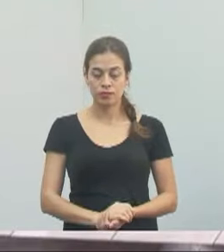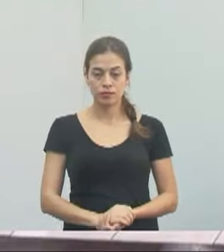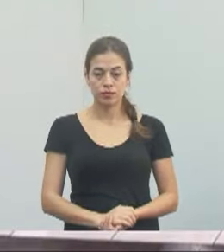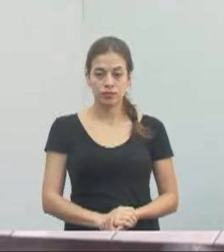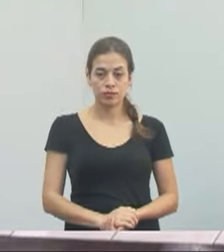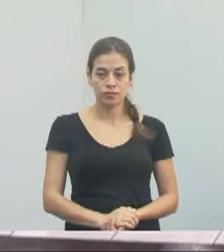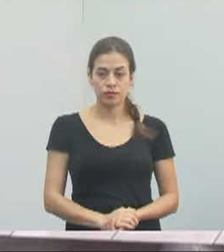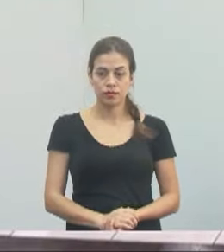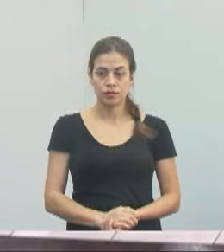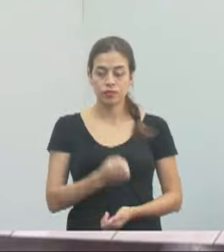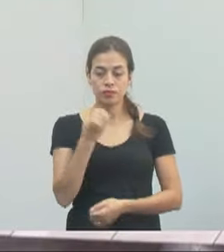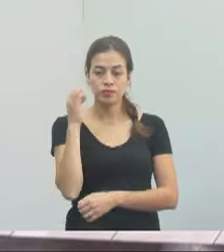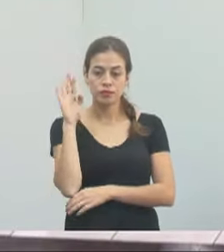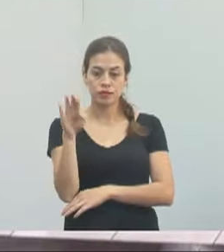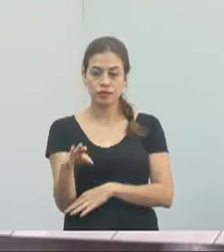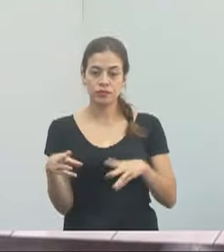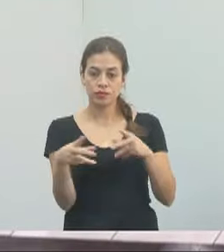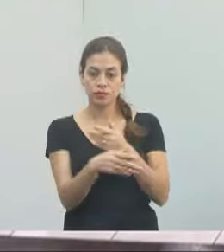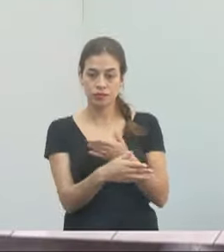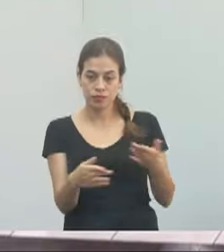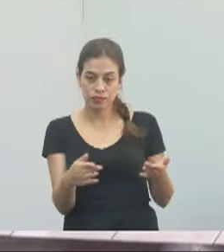PSDB Boa tarde a todos